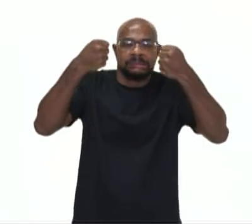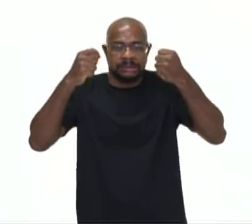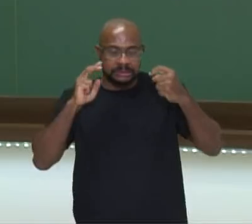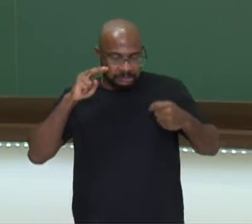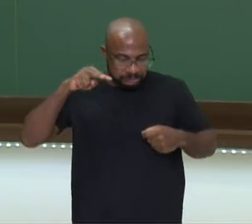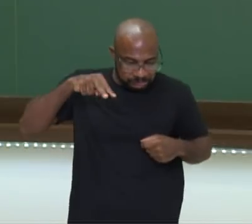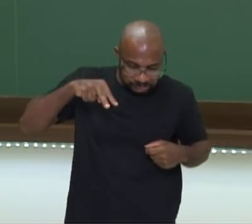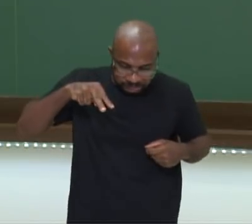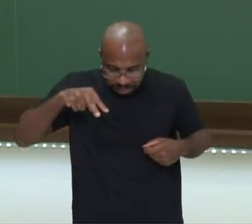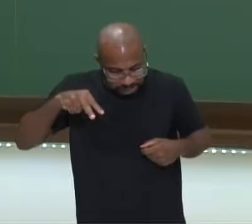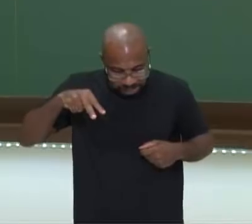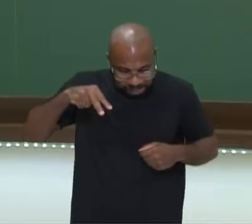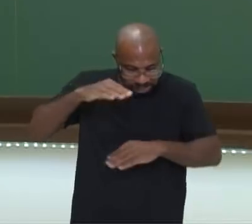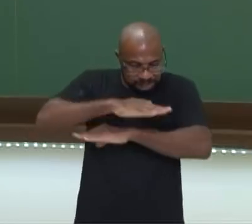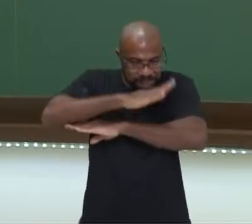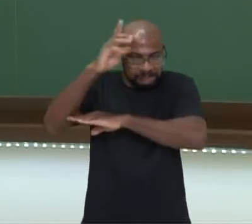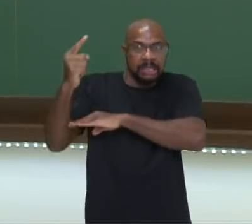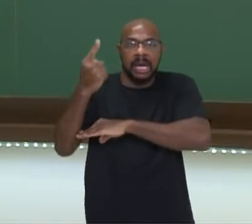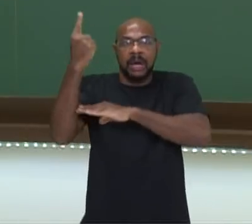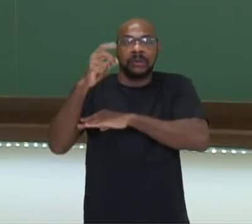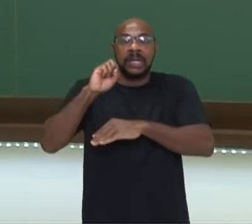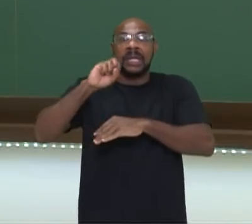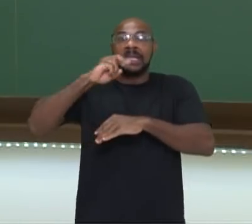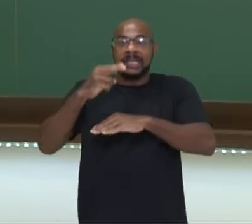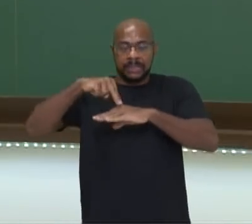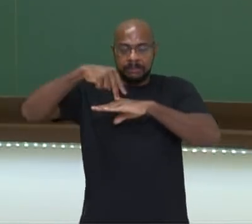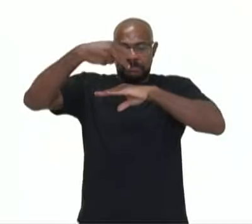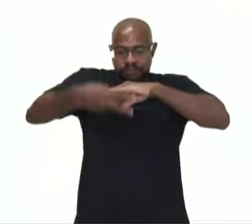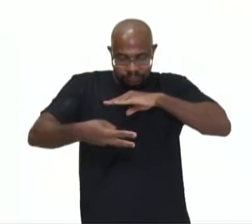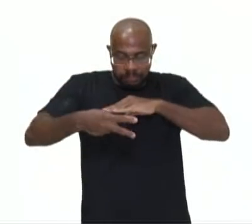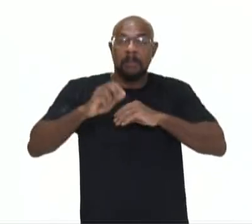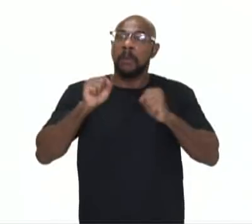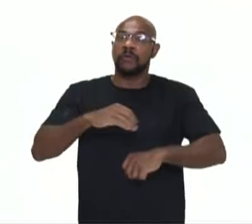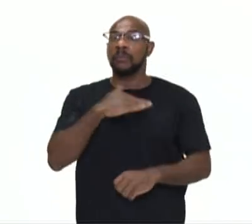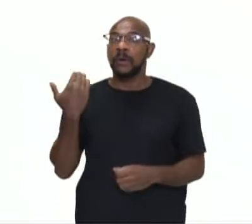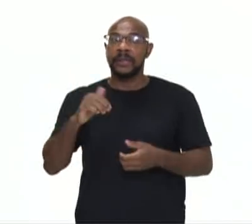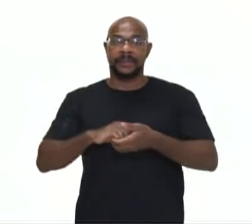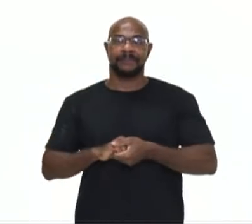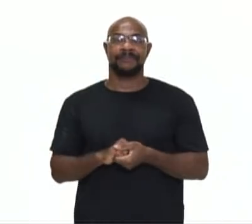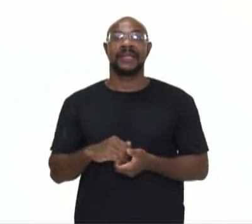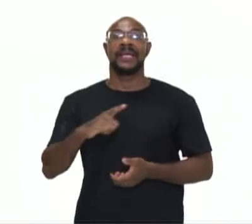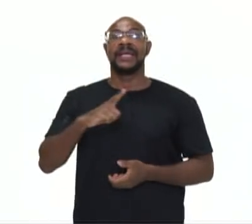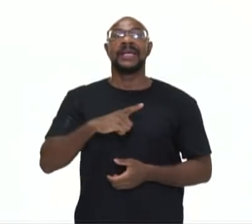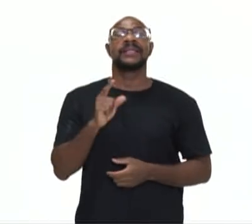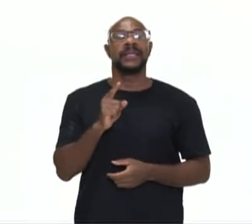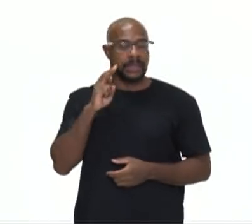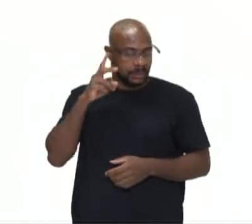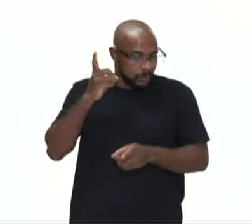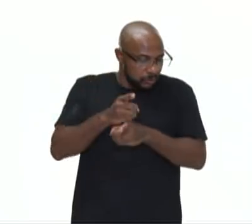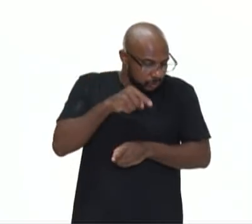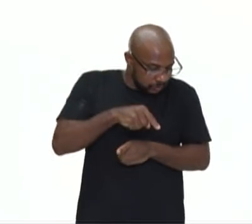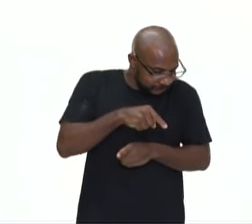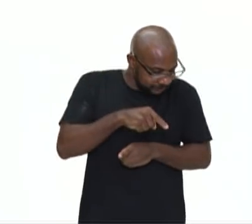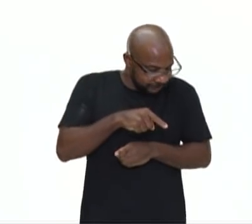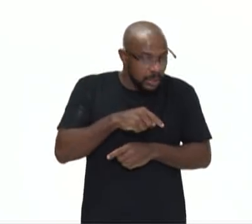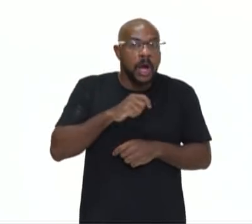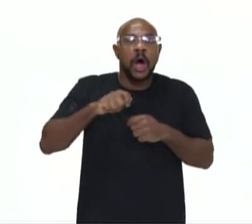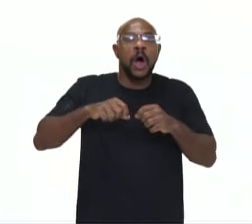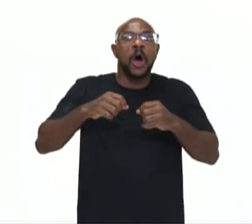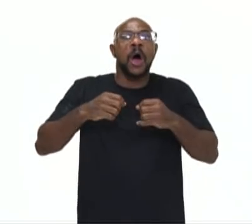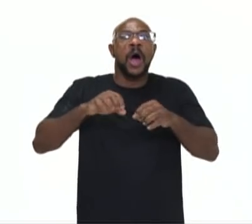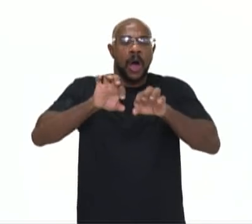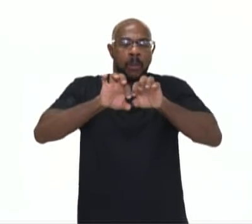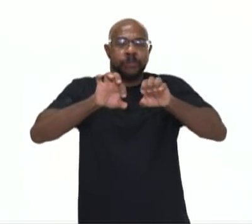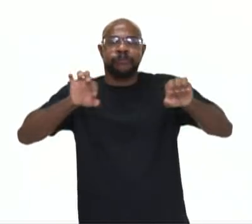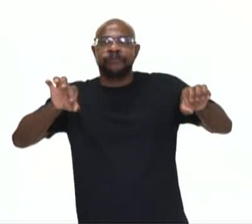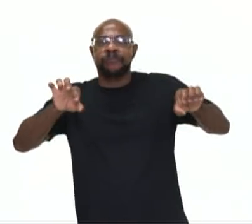morre. Então ele não deve fazer isso, tá? Ele dispõe de 3 pedaços de corda. O primeiro possui 6